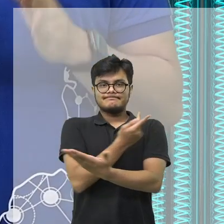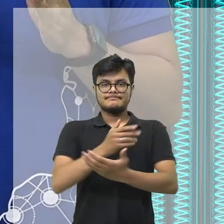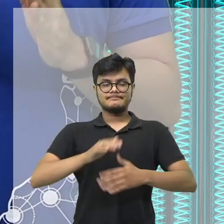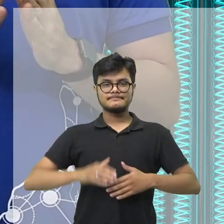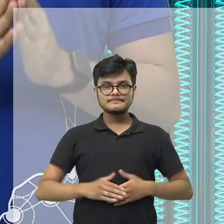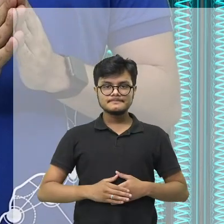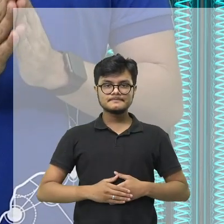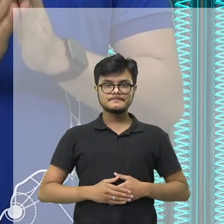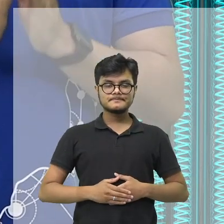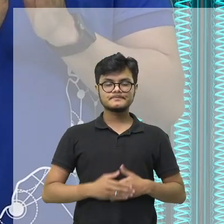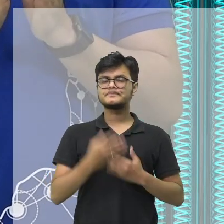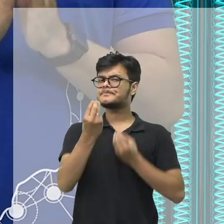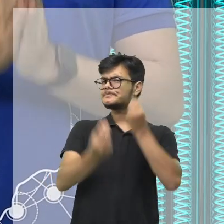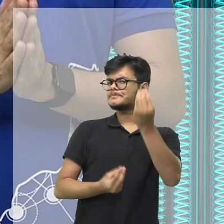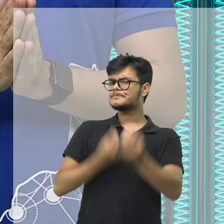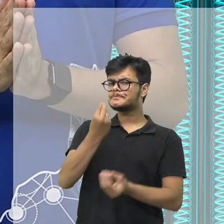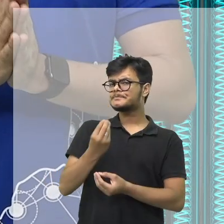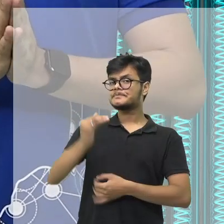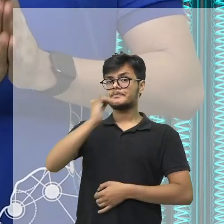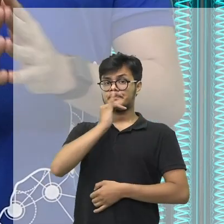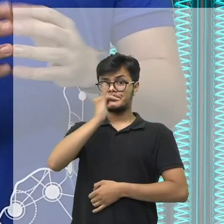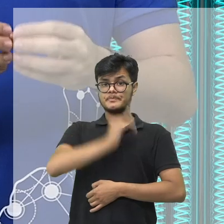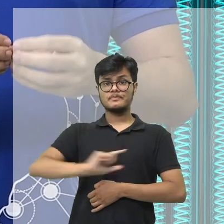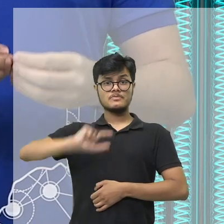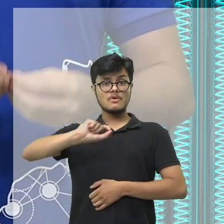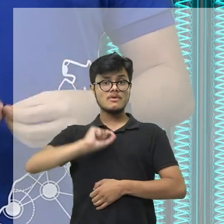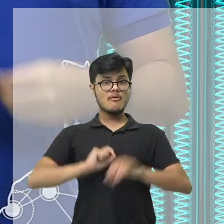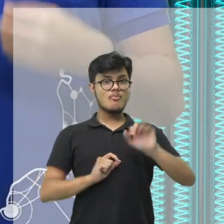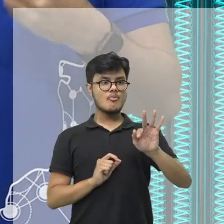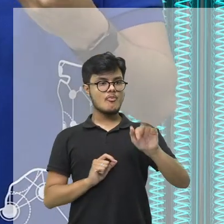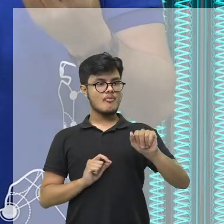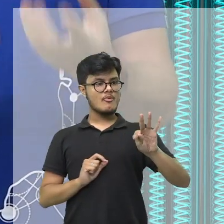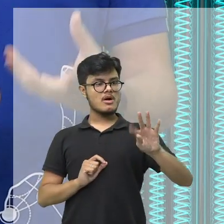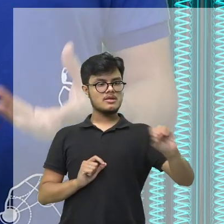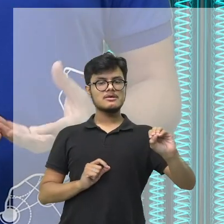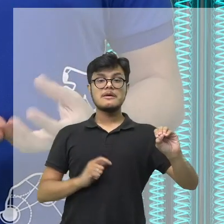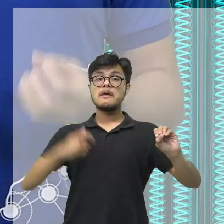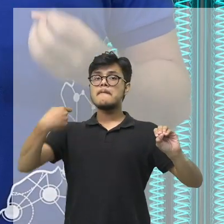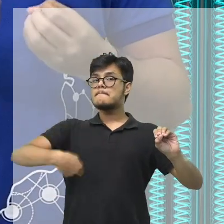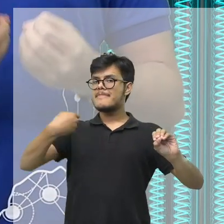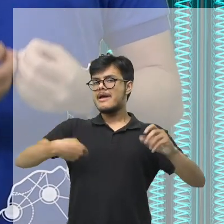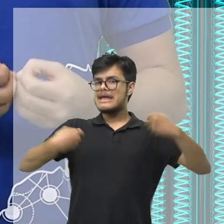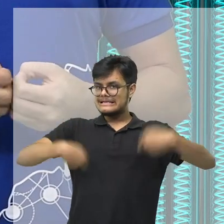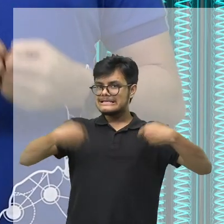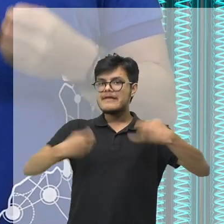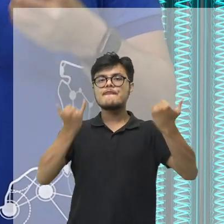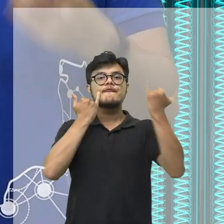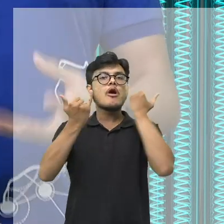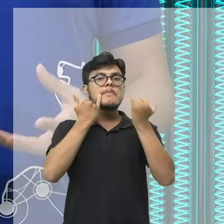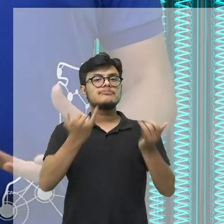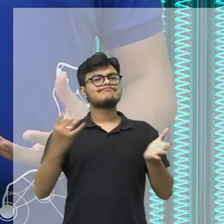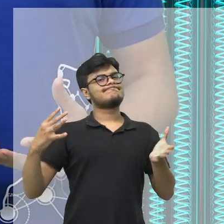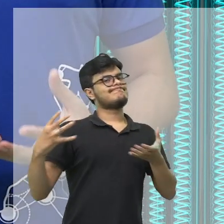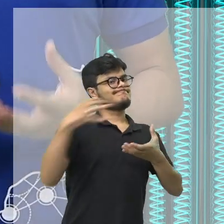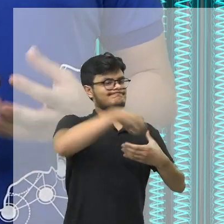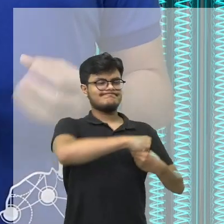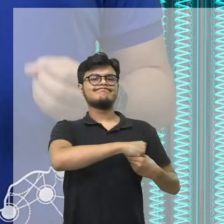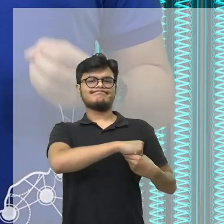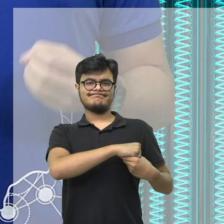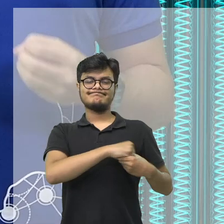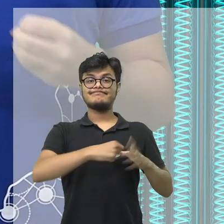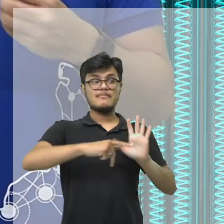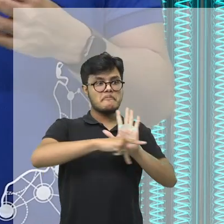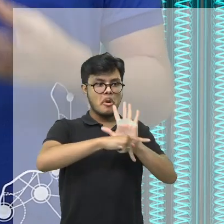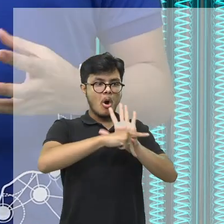exteriores. Então, olha só, o fato, né, ele precisa de registros para que realmente eu comprove, né, que